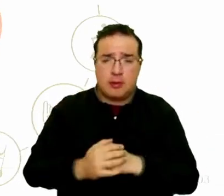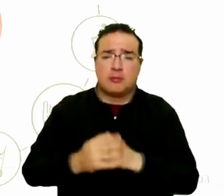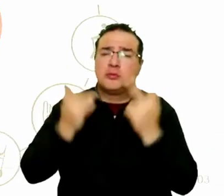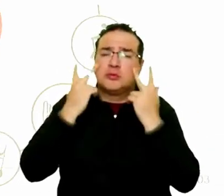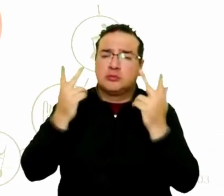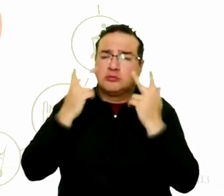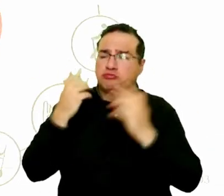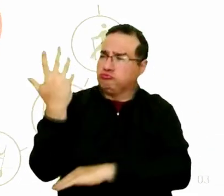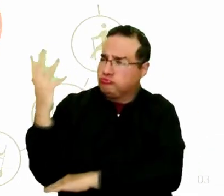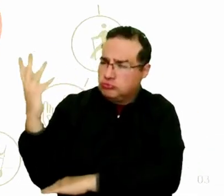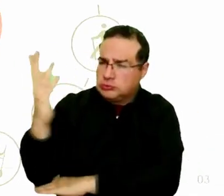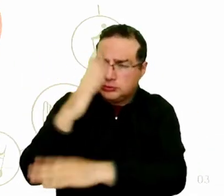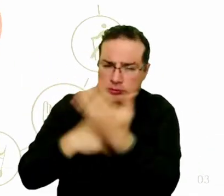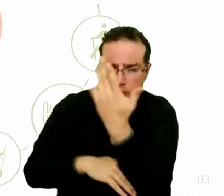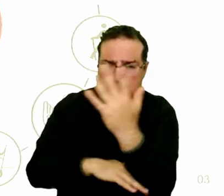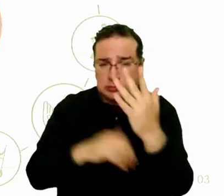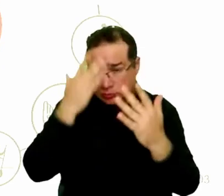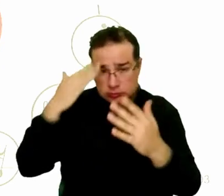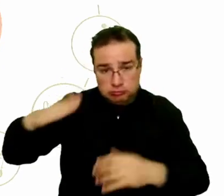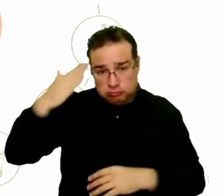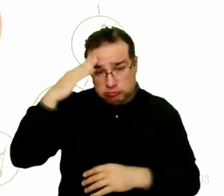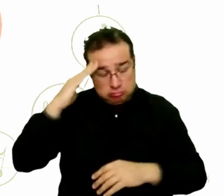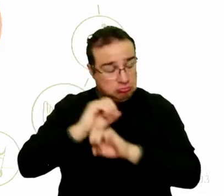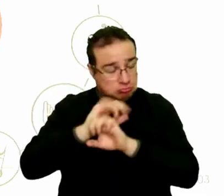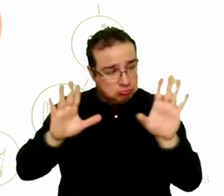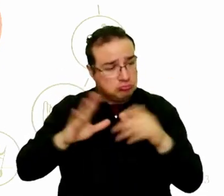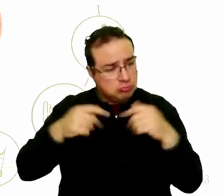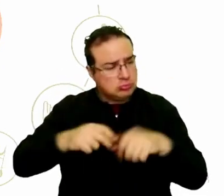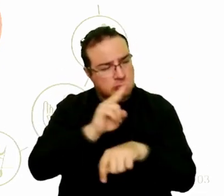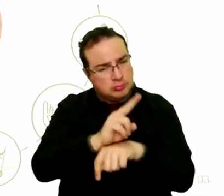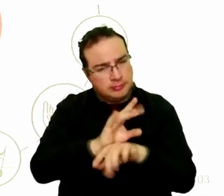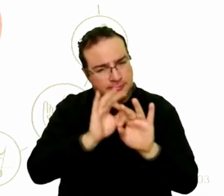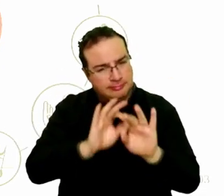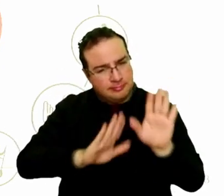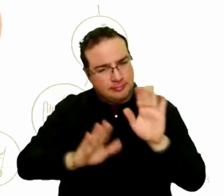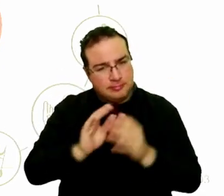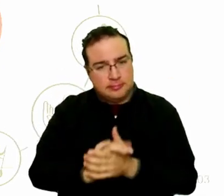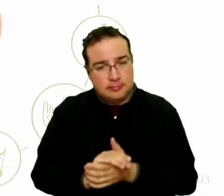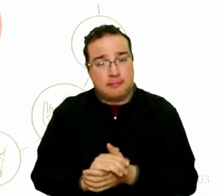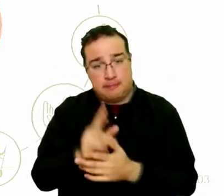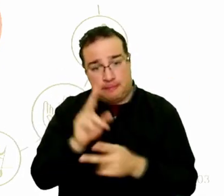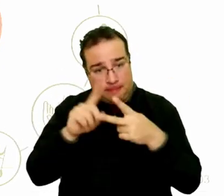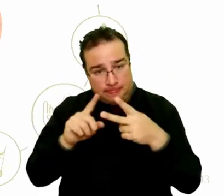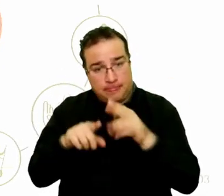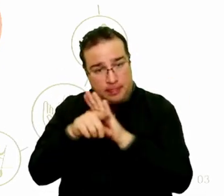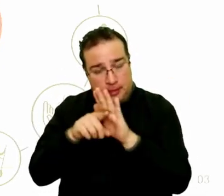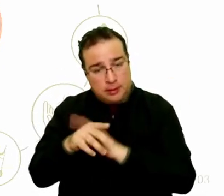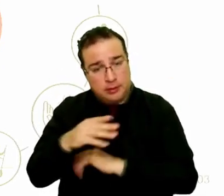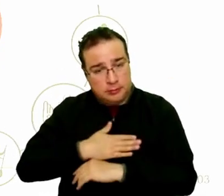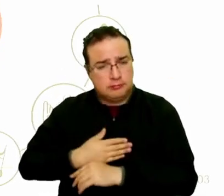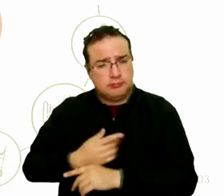natural e conscientizar até a população. Então, até uma palavra de 2 pesquisadores que eu gosto muito,